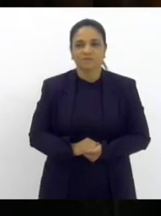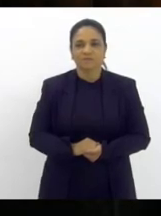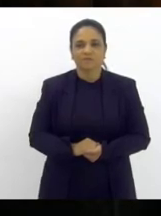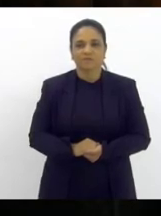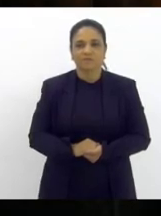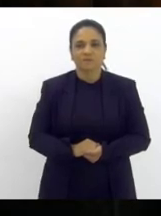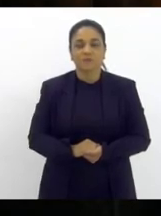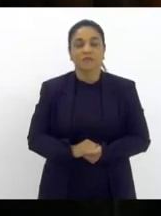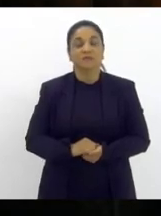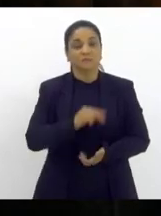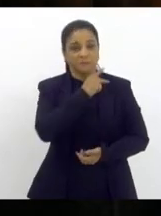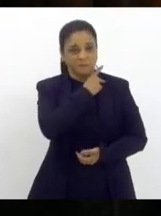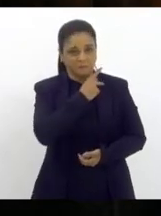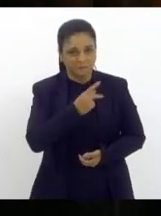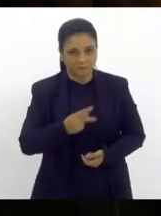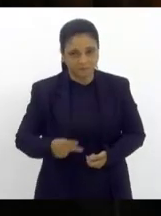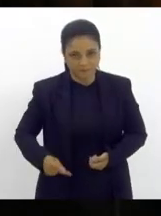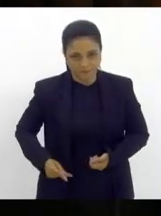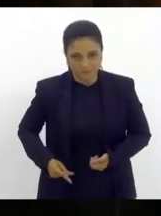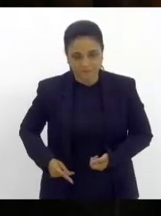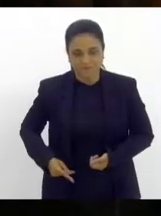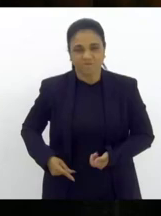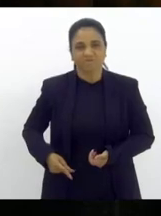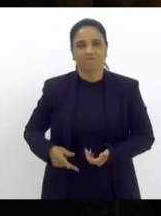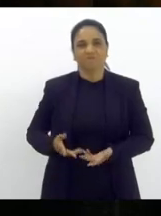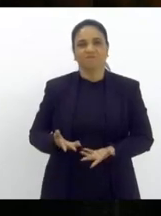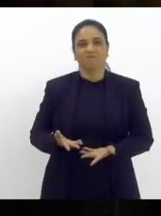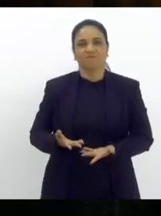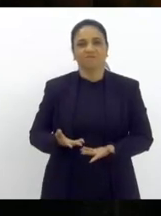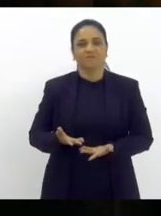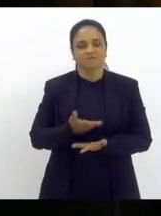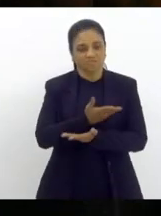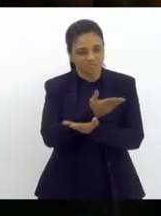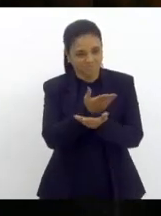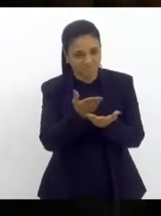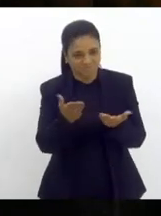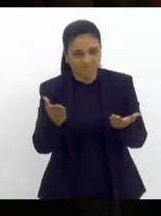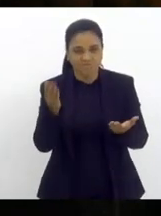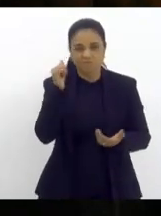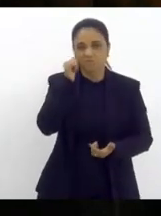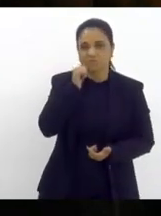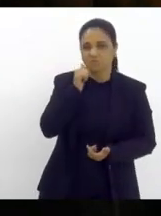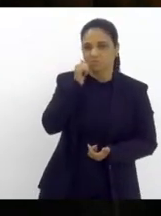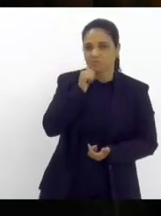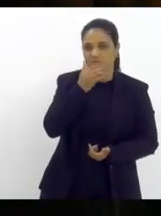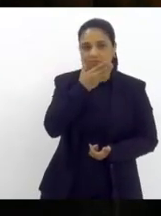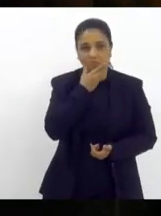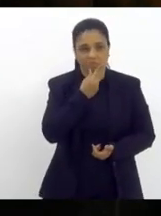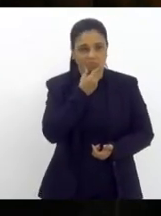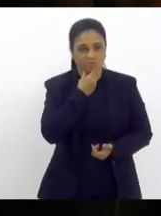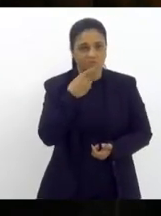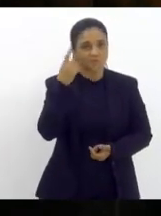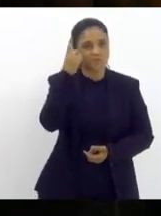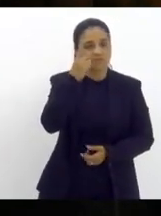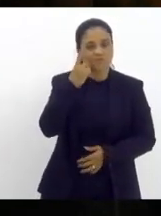senhora Presidente senhoras e senhores Deputados